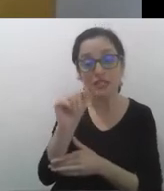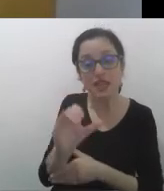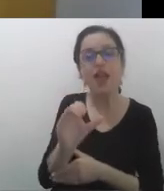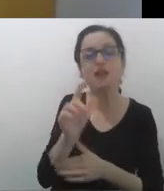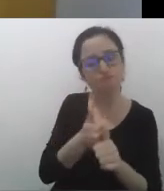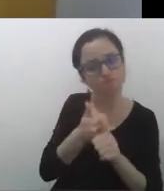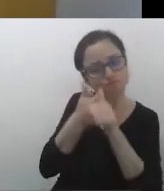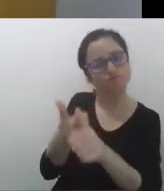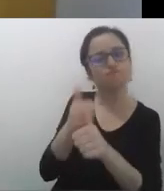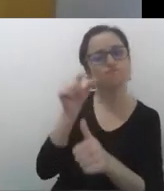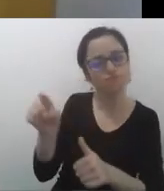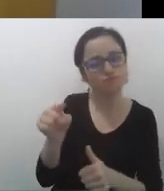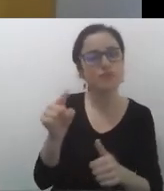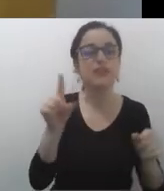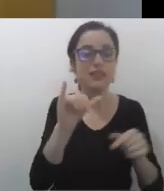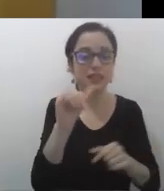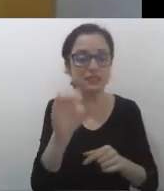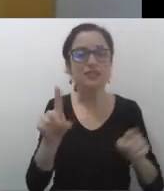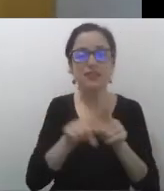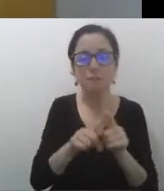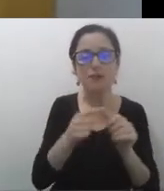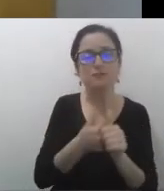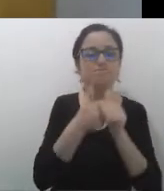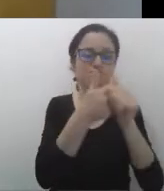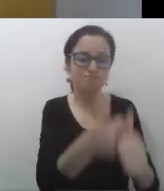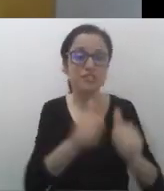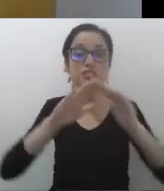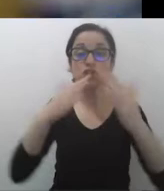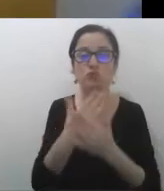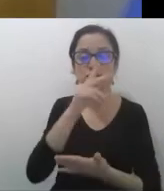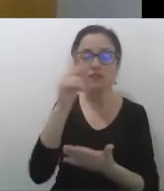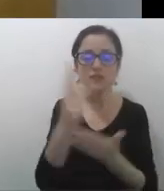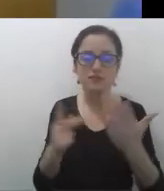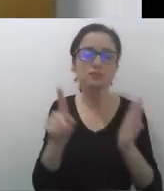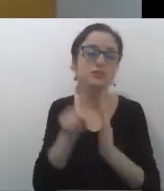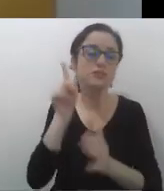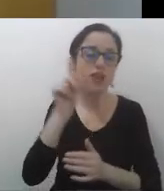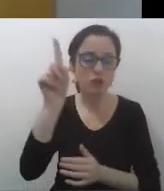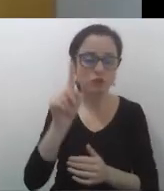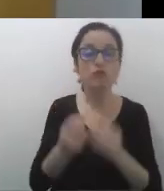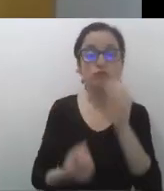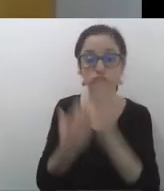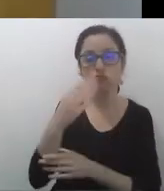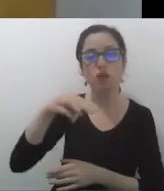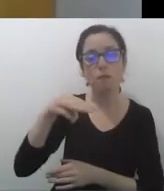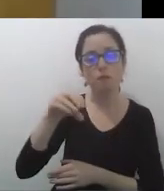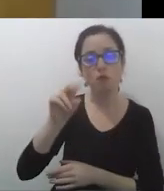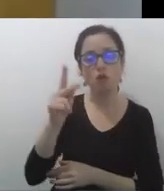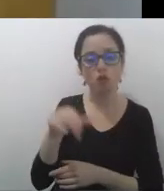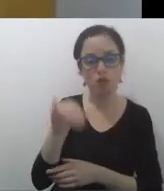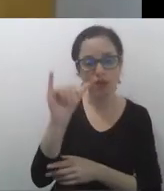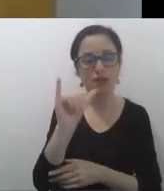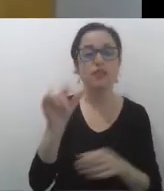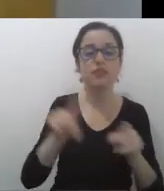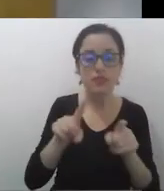diz que o IAC é tributário. O IAC também se diz tributário da Escola de Design de Chicago, fundada pelo Mahoney